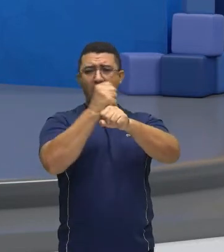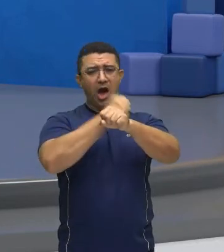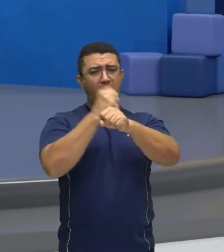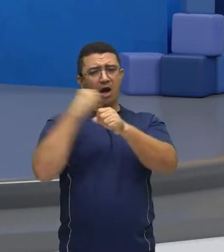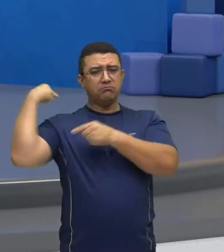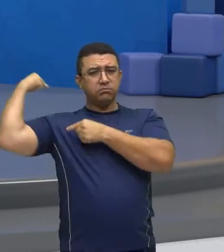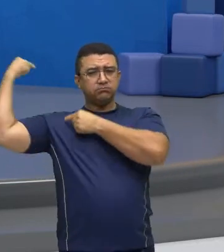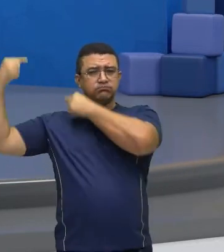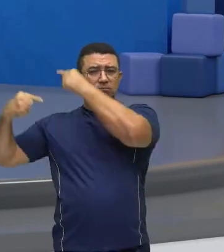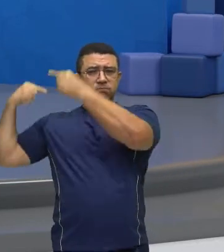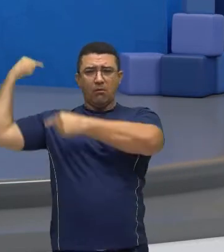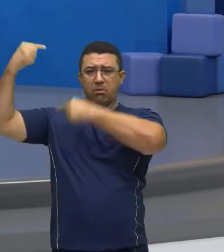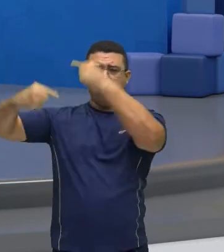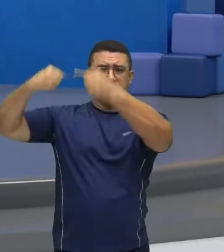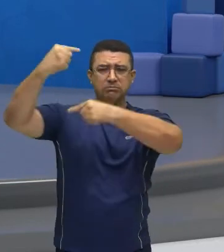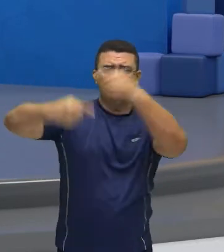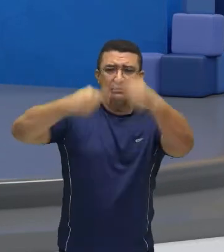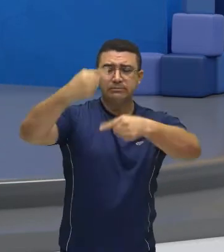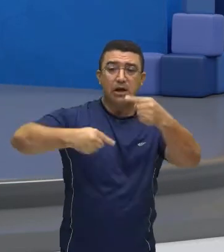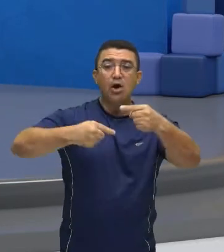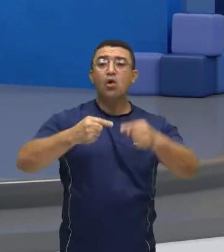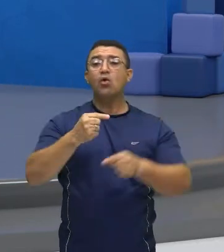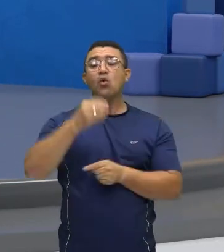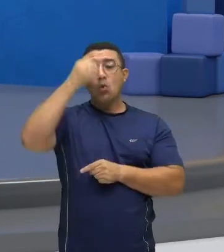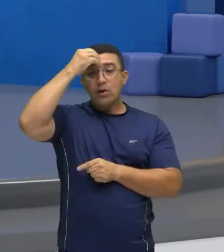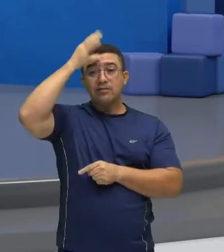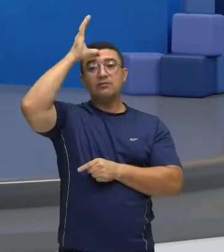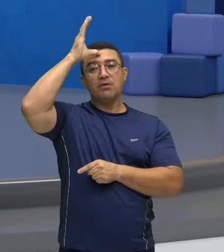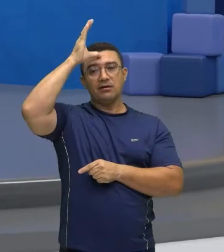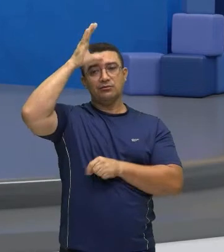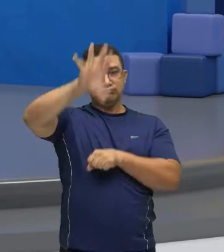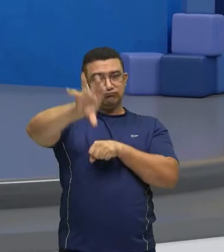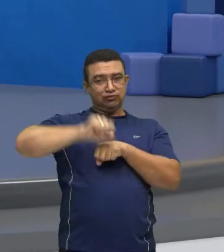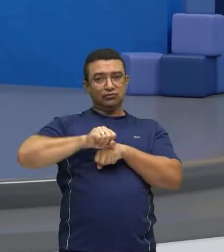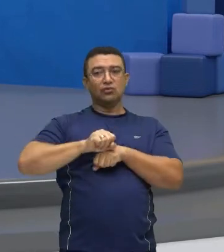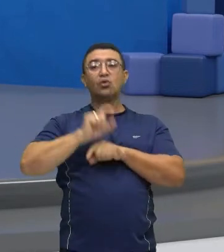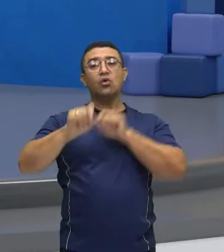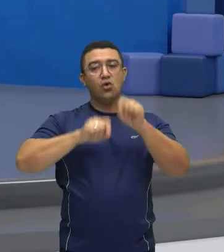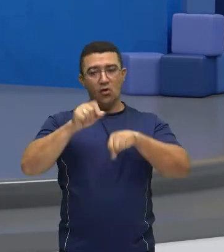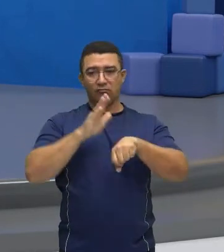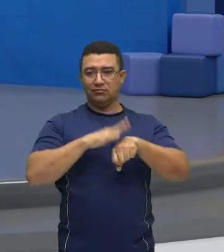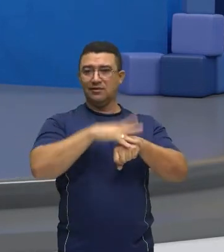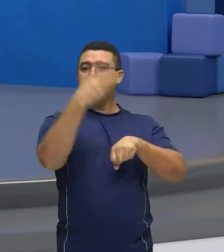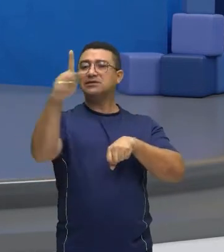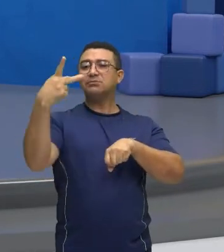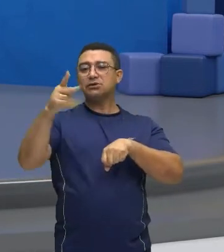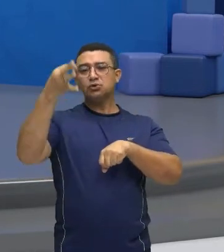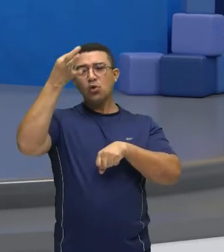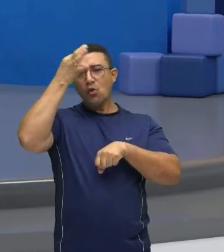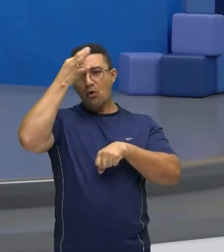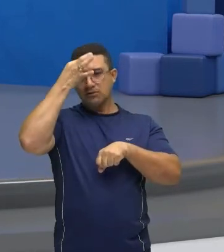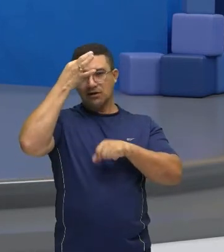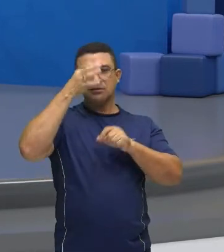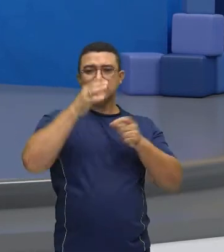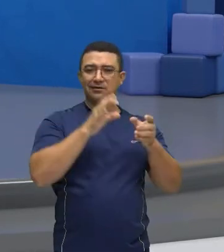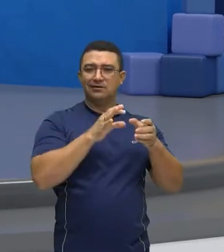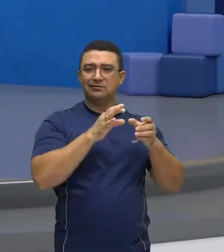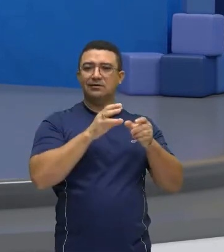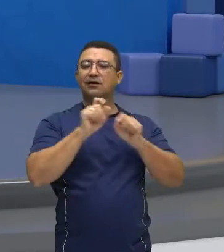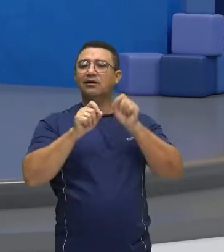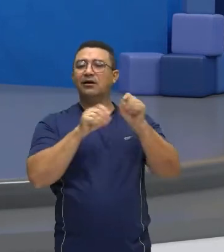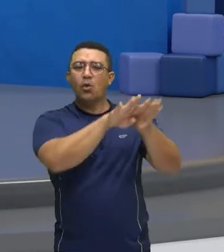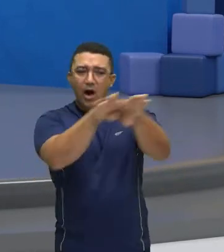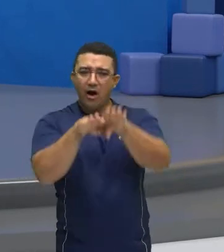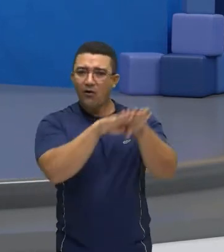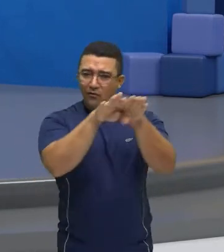em geração, num conhecimento aprendido, né? De uma maneira baseada num senso comum, como o professor de filosofia falou, e